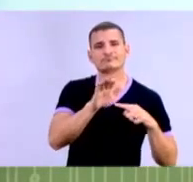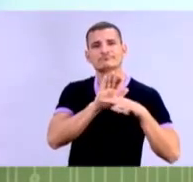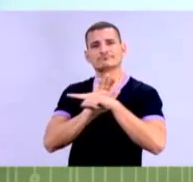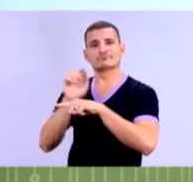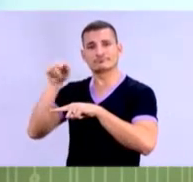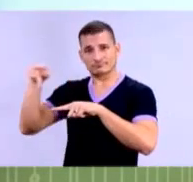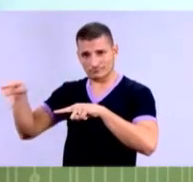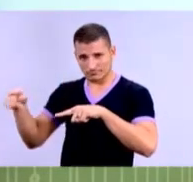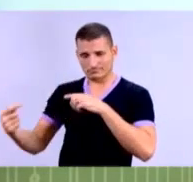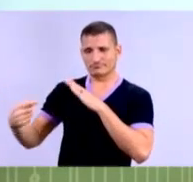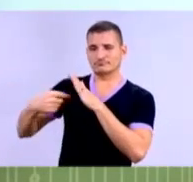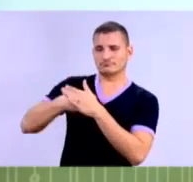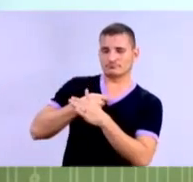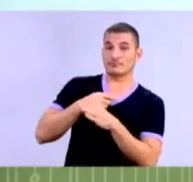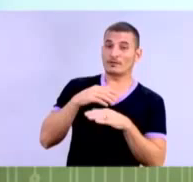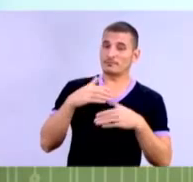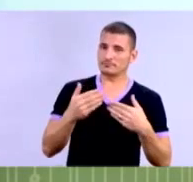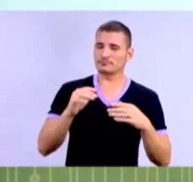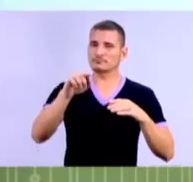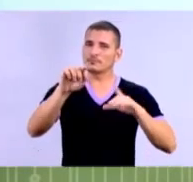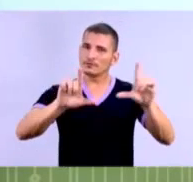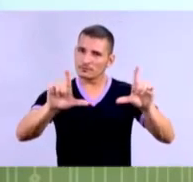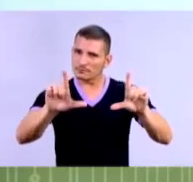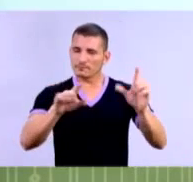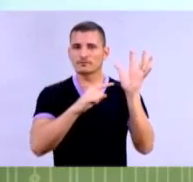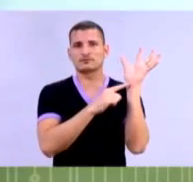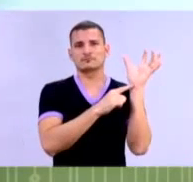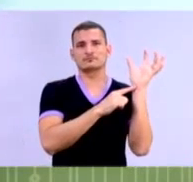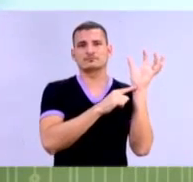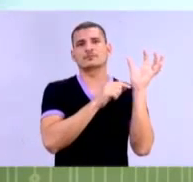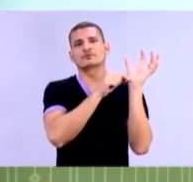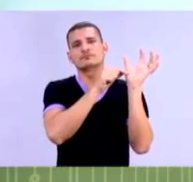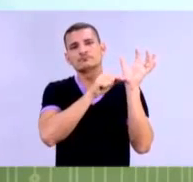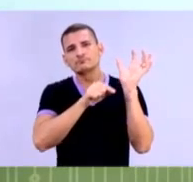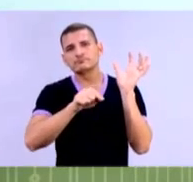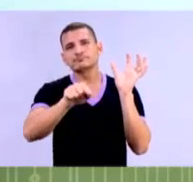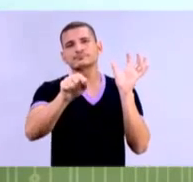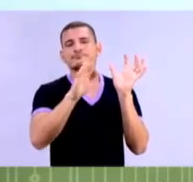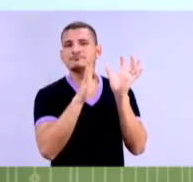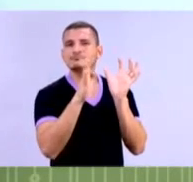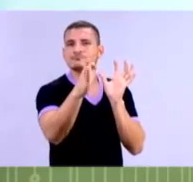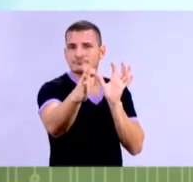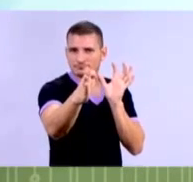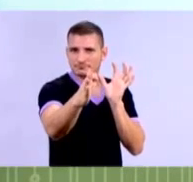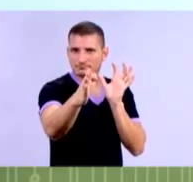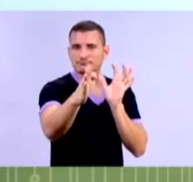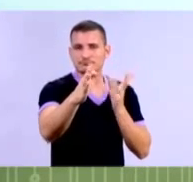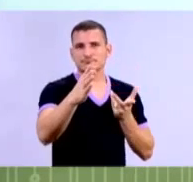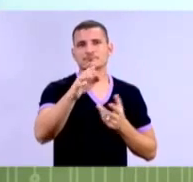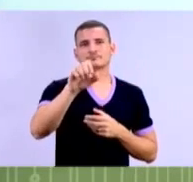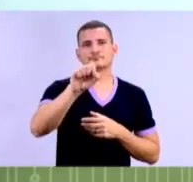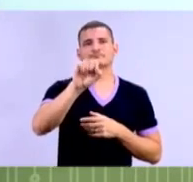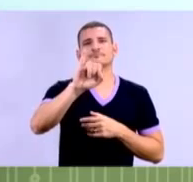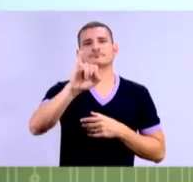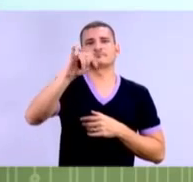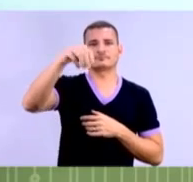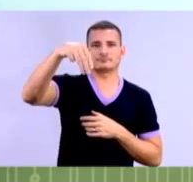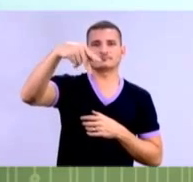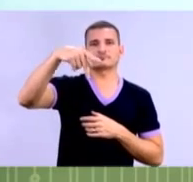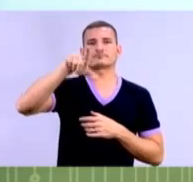que é a TV, o satélite, é uma comunicação em um único sentido. Então, é uma comunicação simplex,